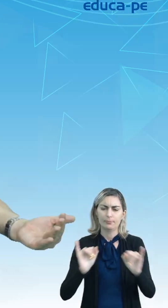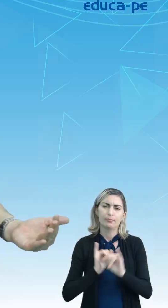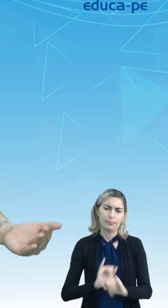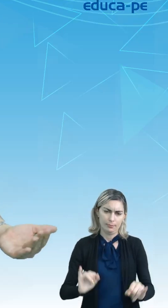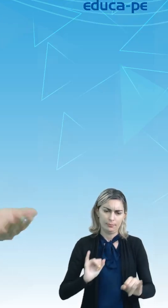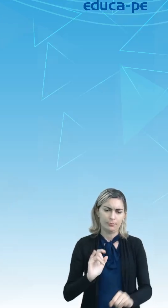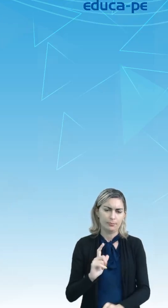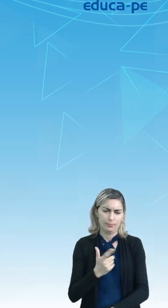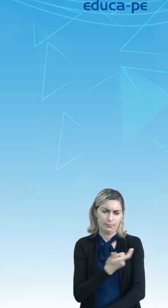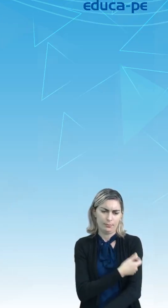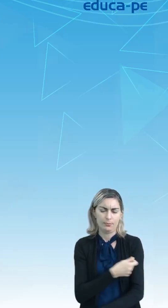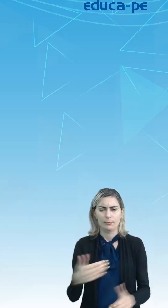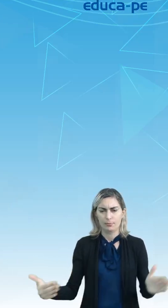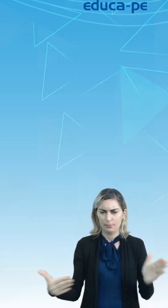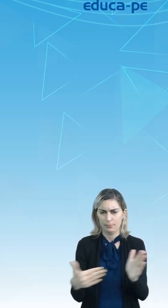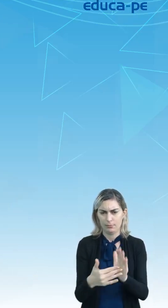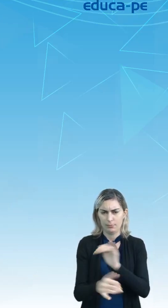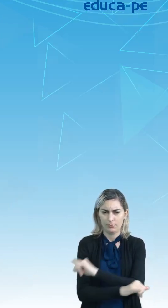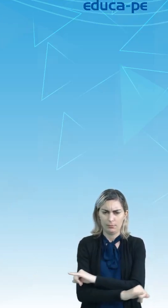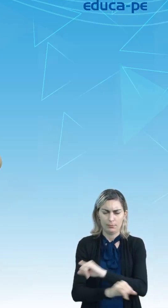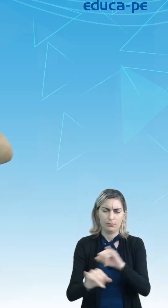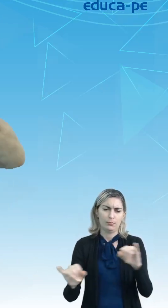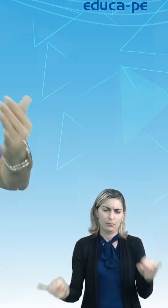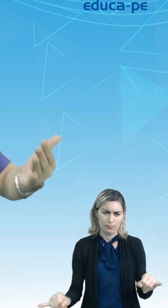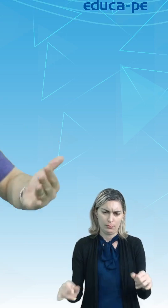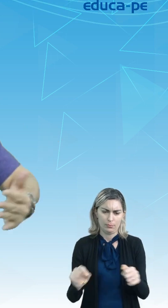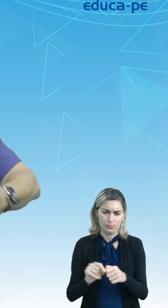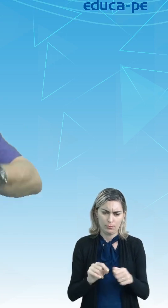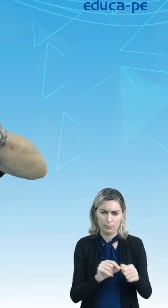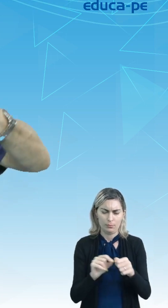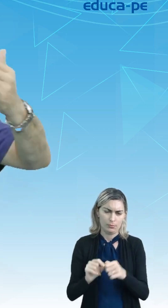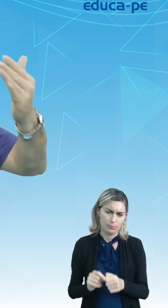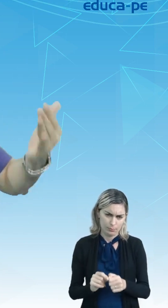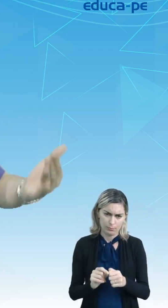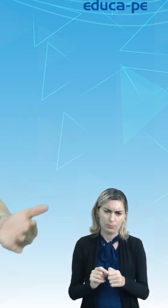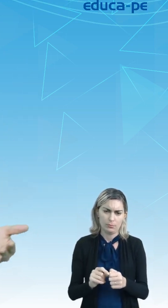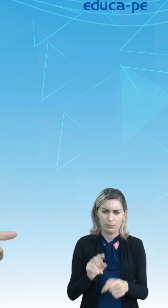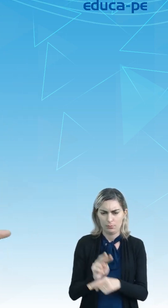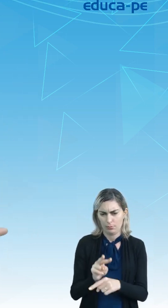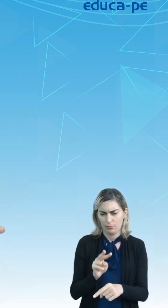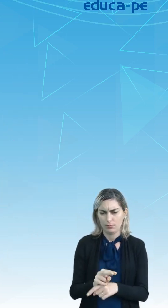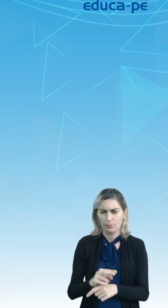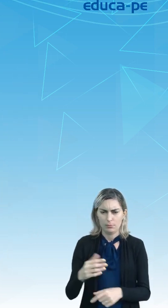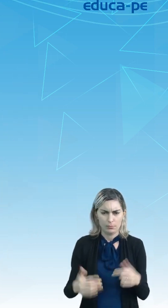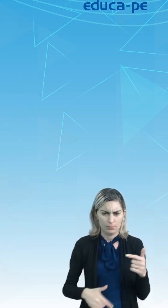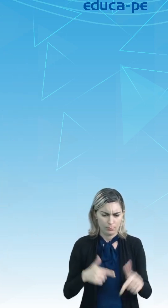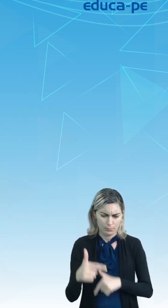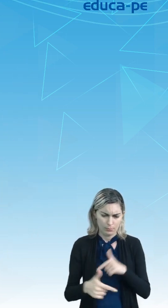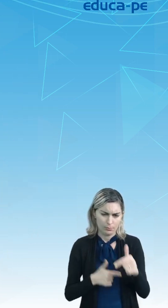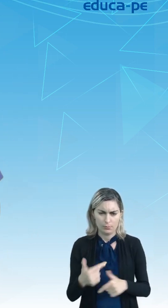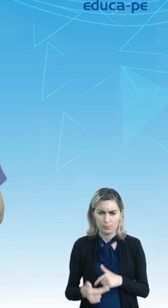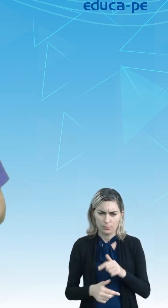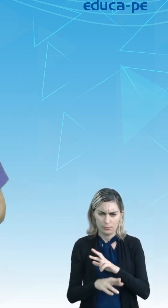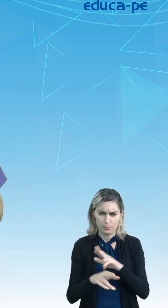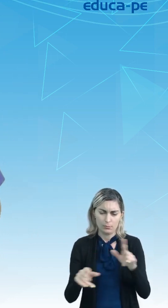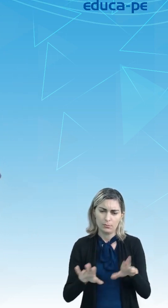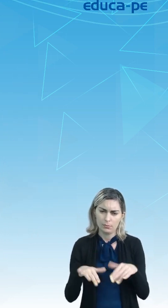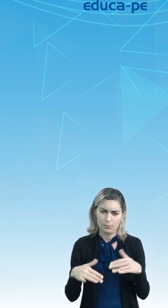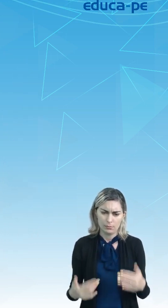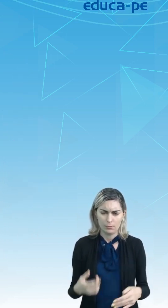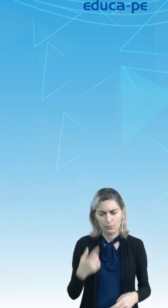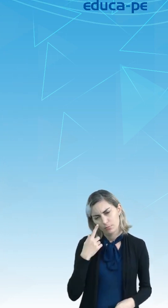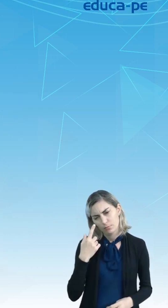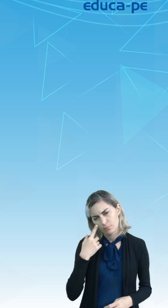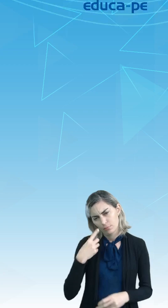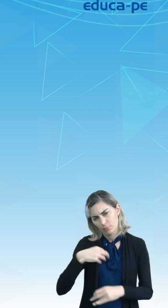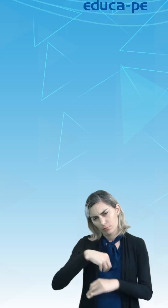de vacinação até anúncios de produtos, prestação de serviço, etc. Então vamos lá,